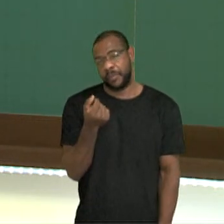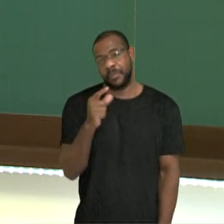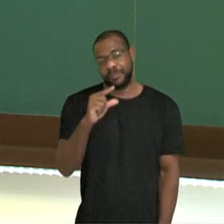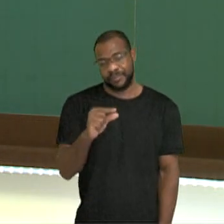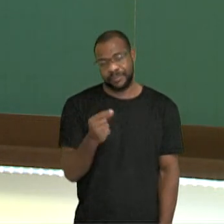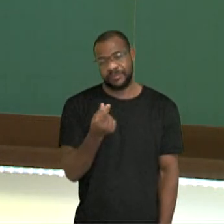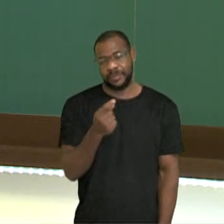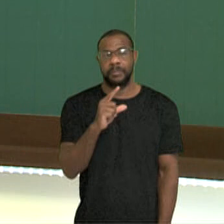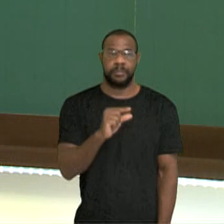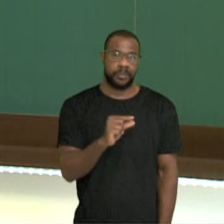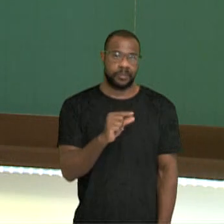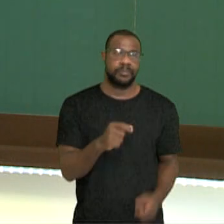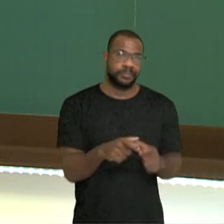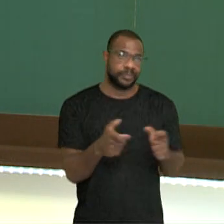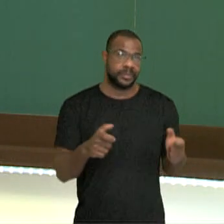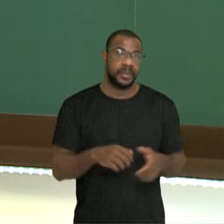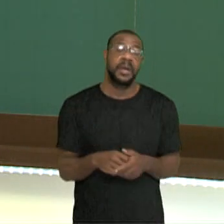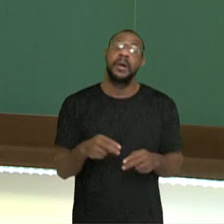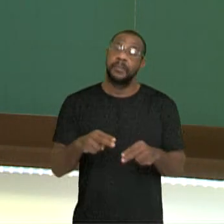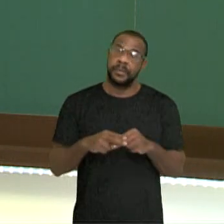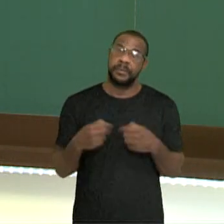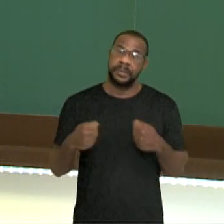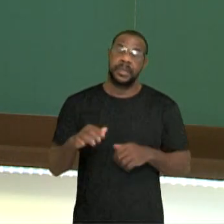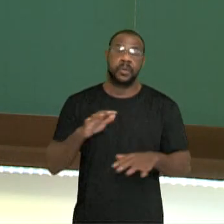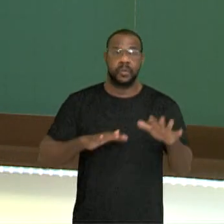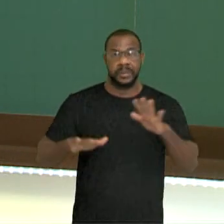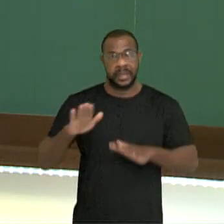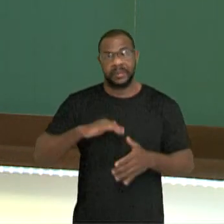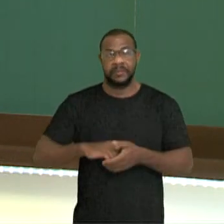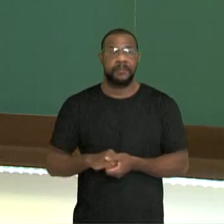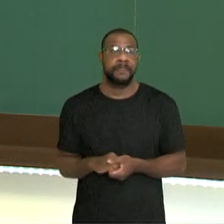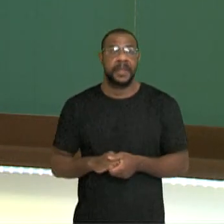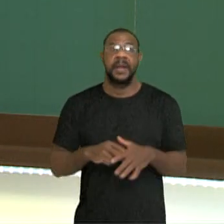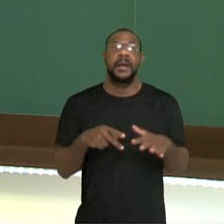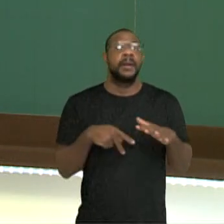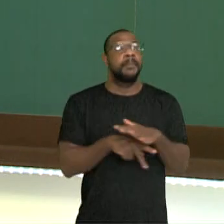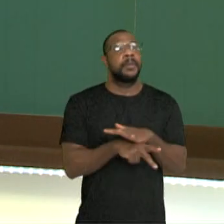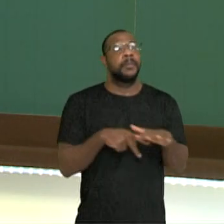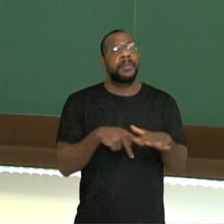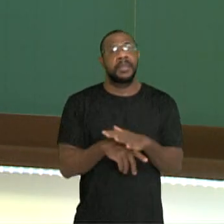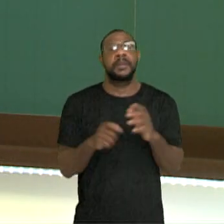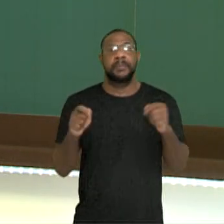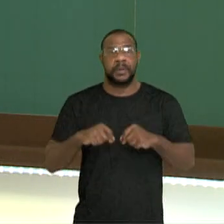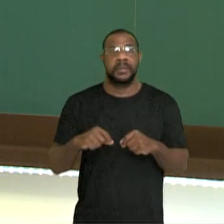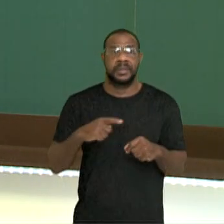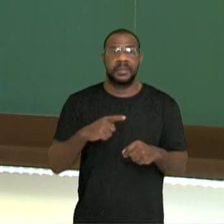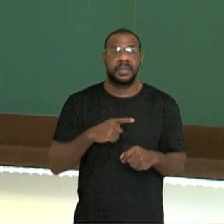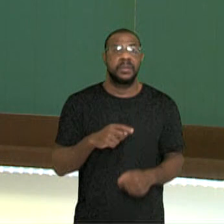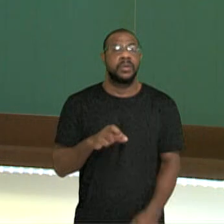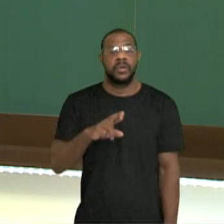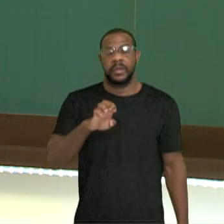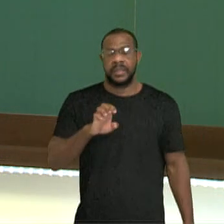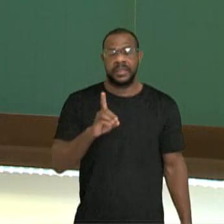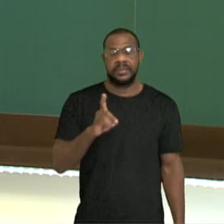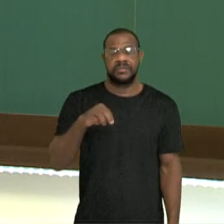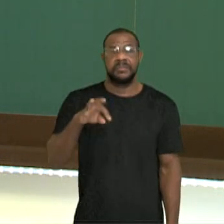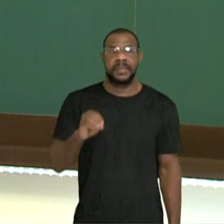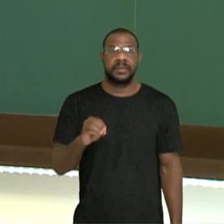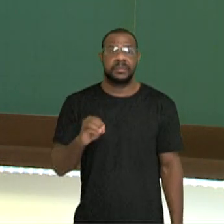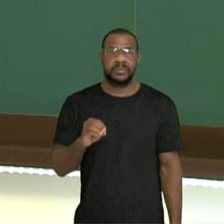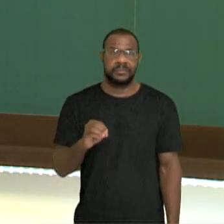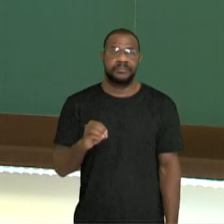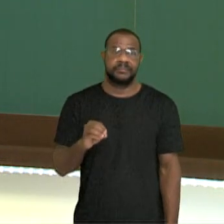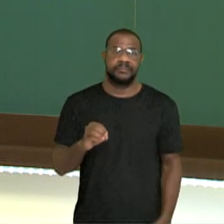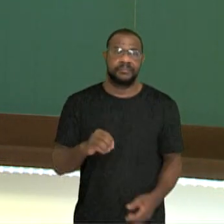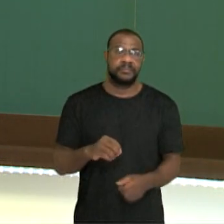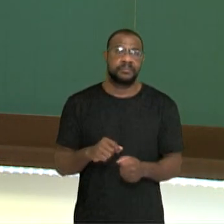ano. Então, por isso, nós temos que tomar cuidado. A poupança pode ser um rendimento, porém, não necessariamente para a gente usar no dia a